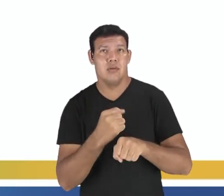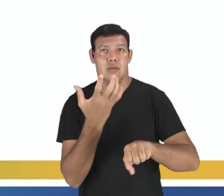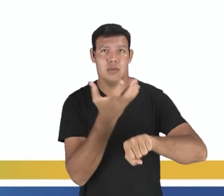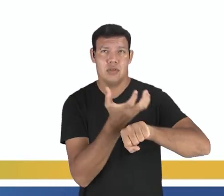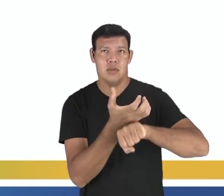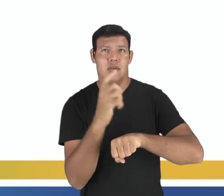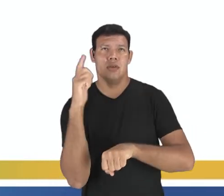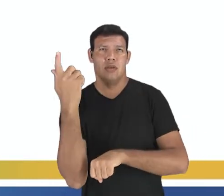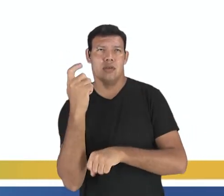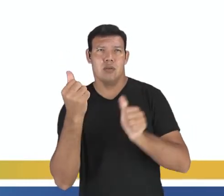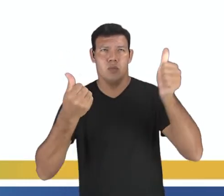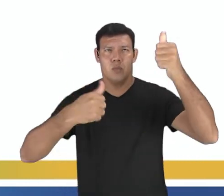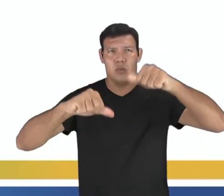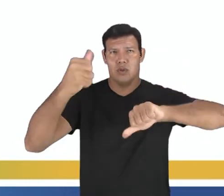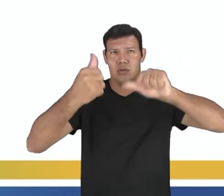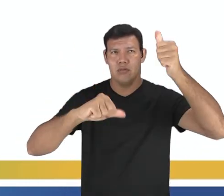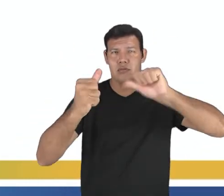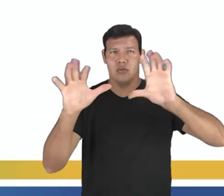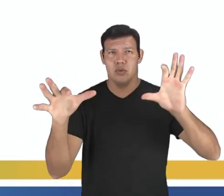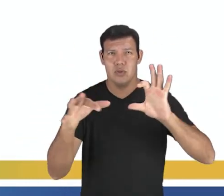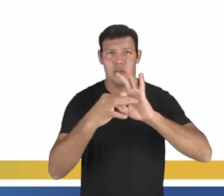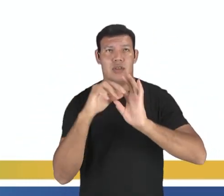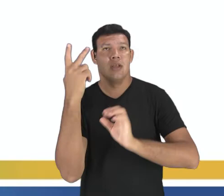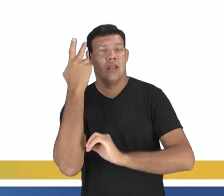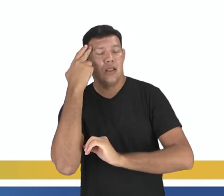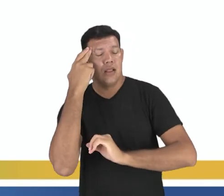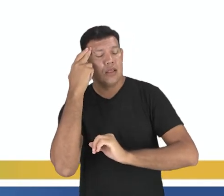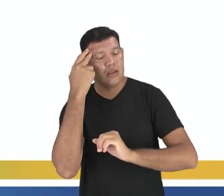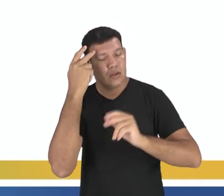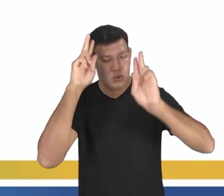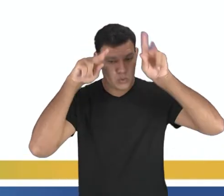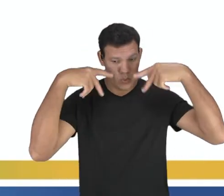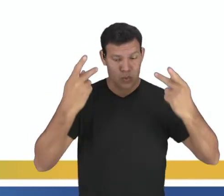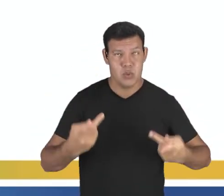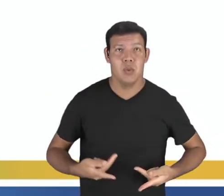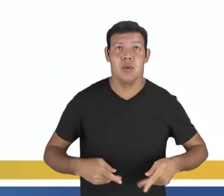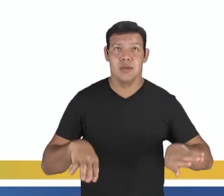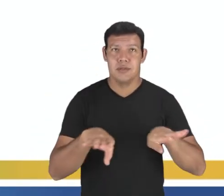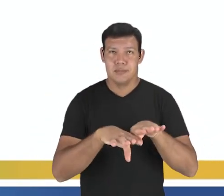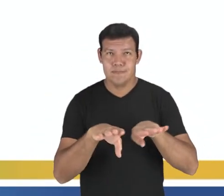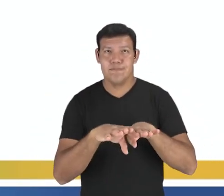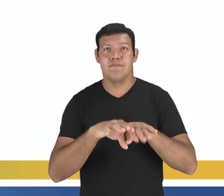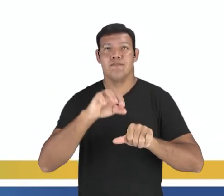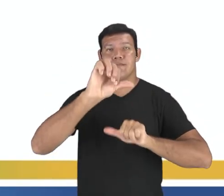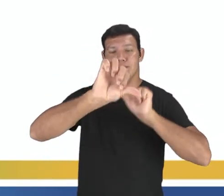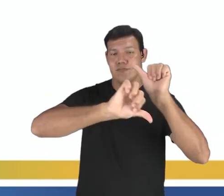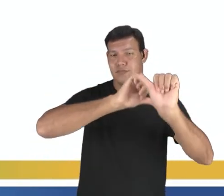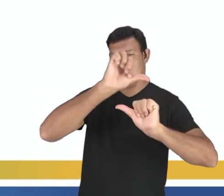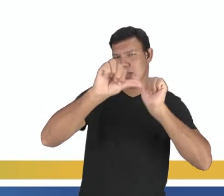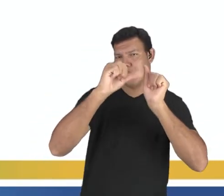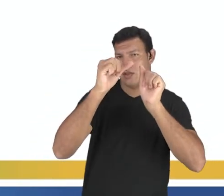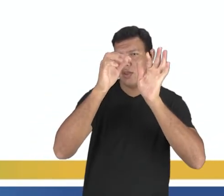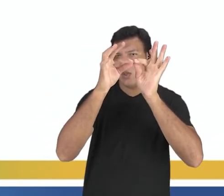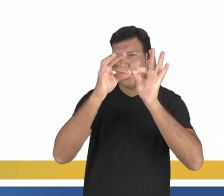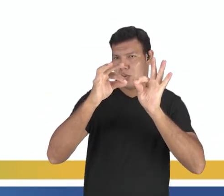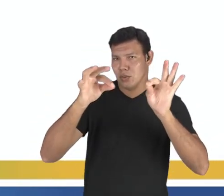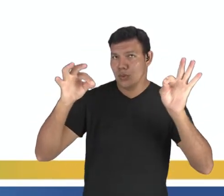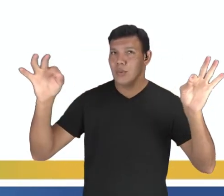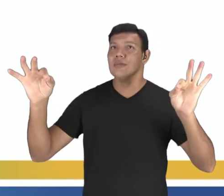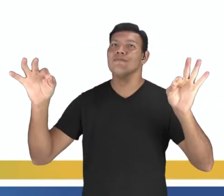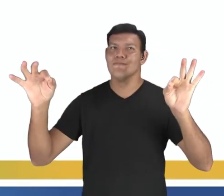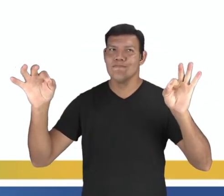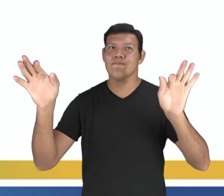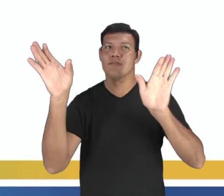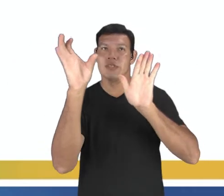de conjunção do natural e do humano, transformando aí tem um espaço, em um conceito